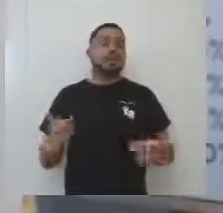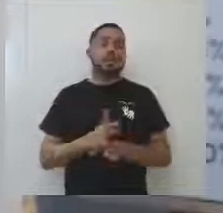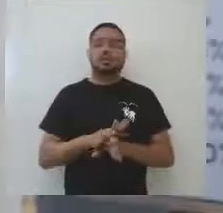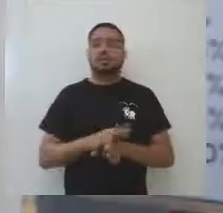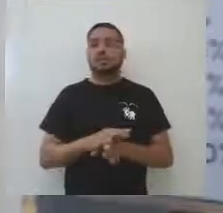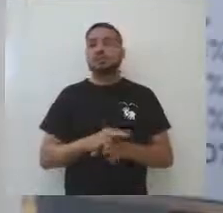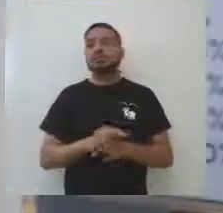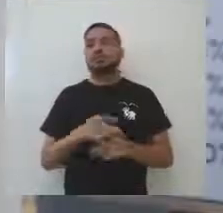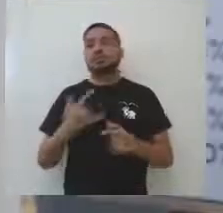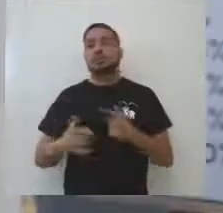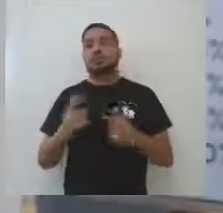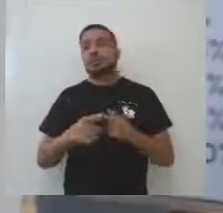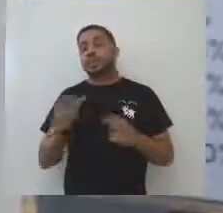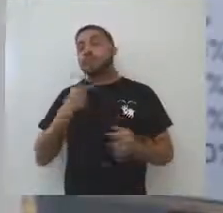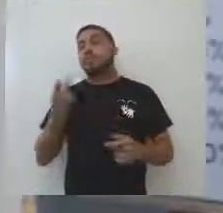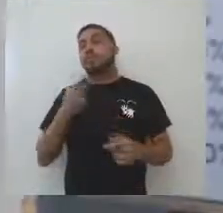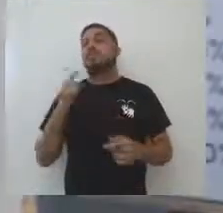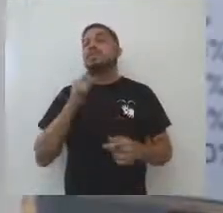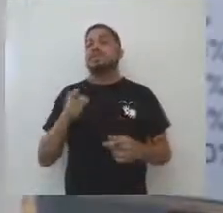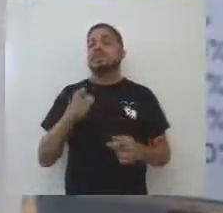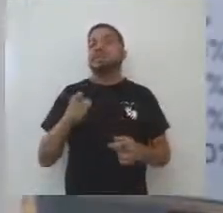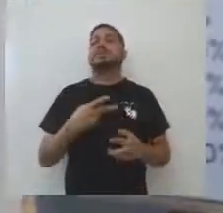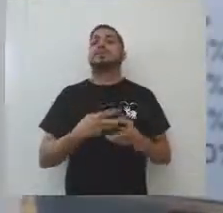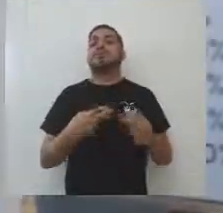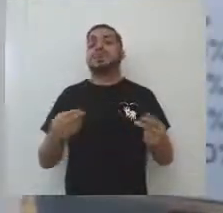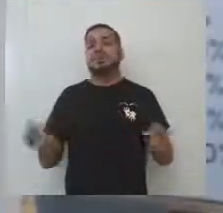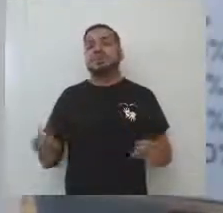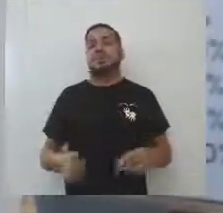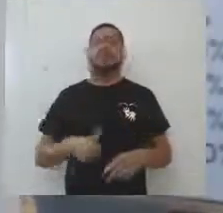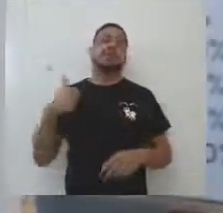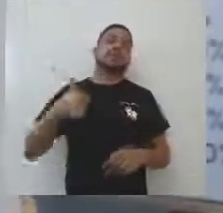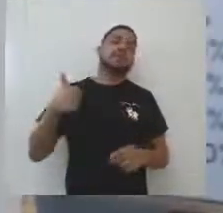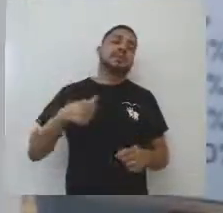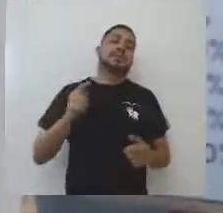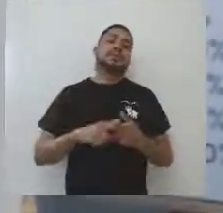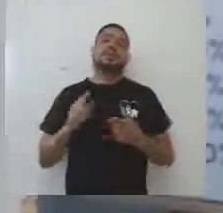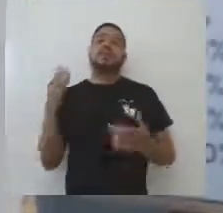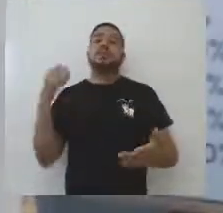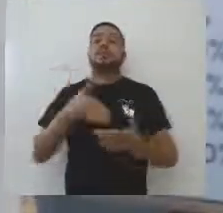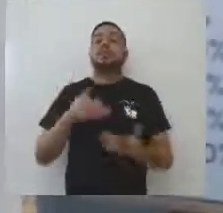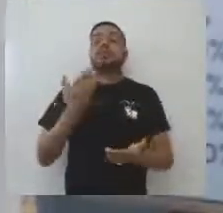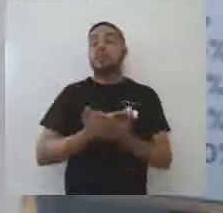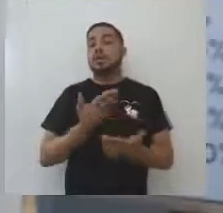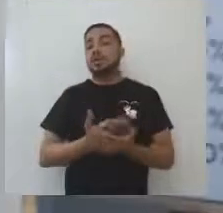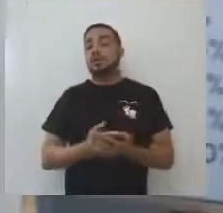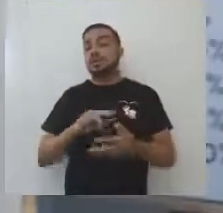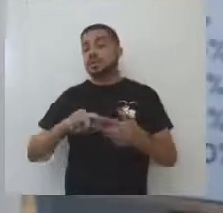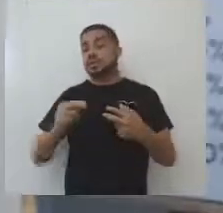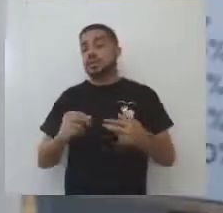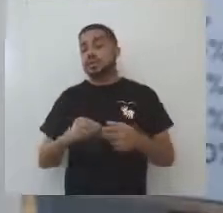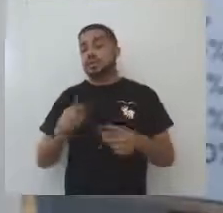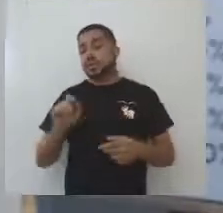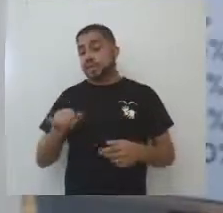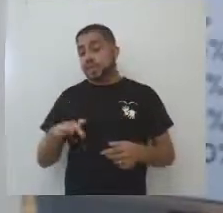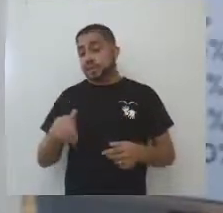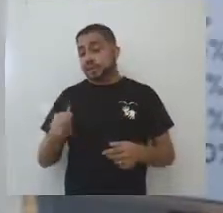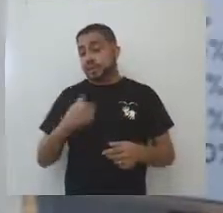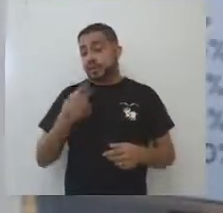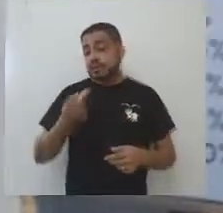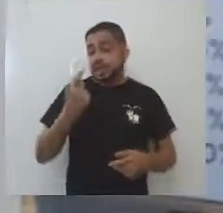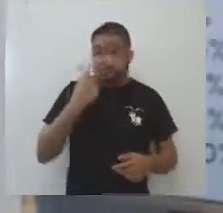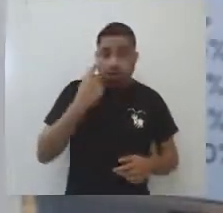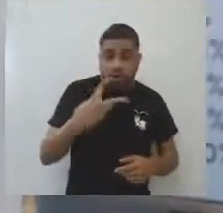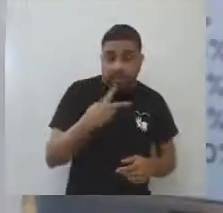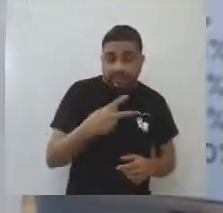problema, porque o que foi que eu disse a vocês muitas vezes aqui, na primeira e na outra aula de genética aqui. Eu disse a vocês o seguinte, olhem para mim.